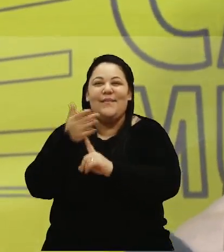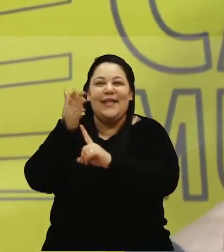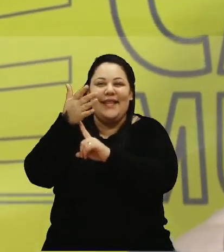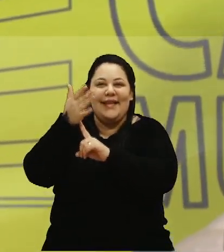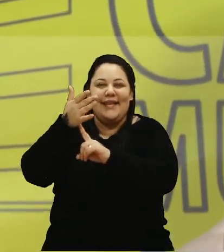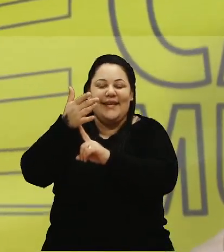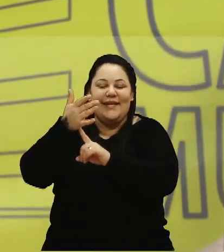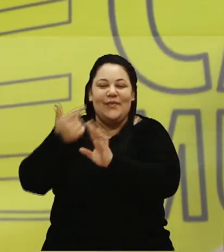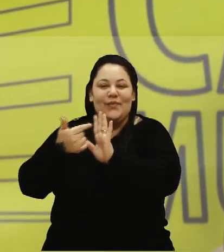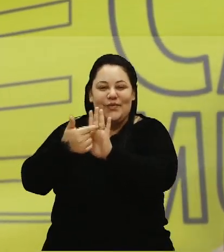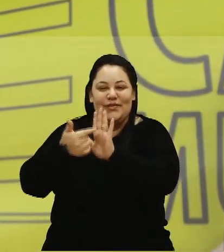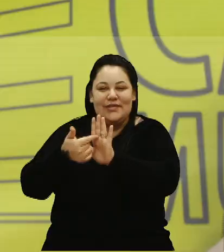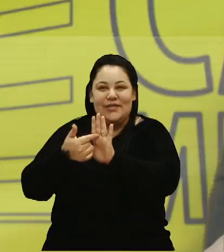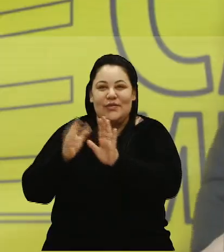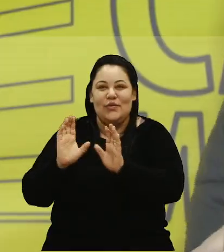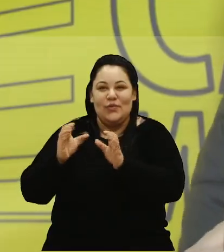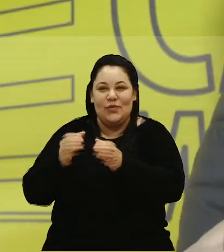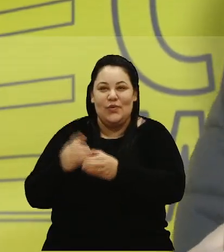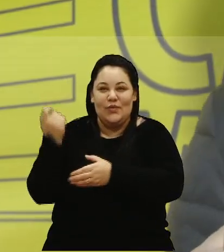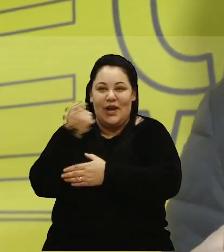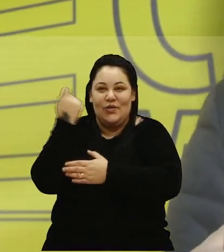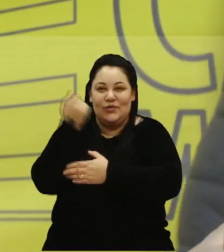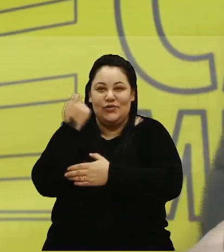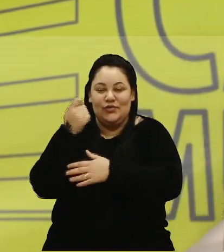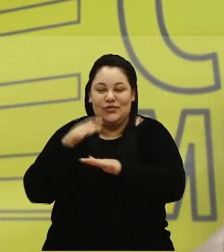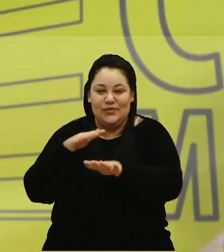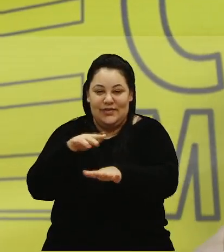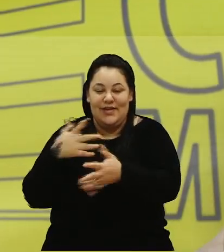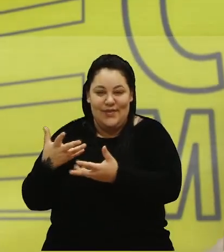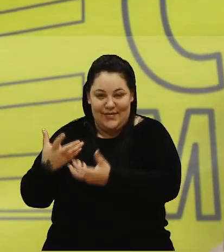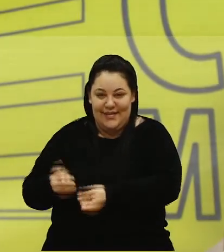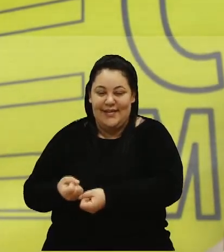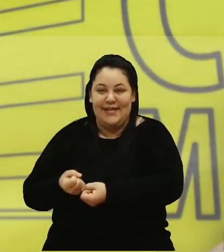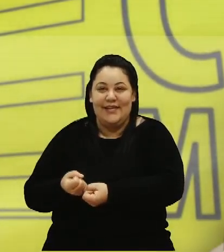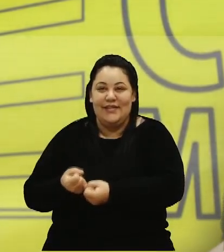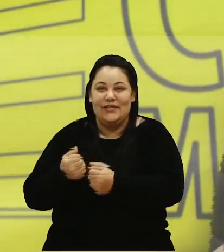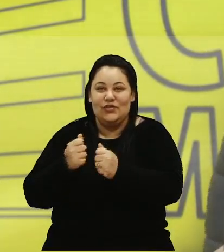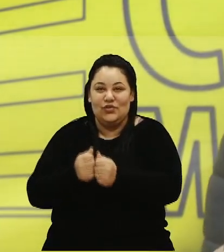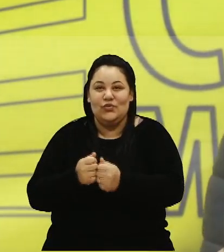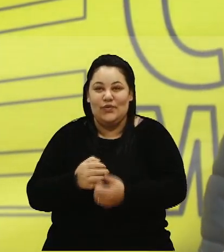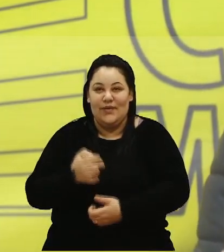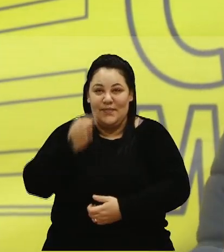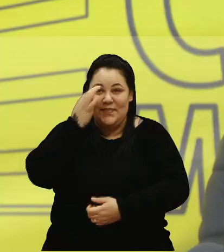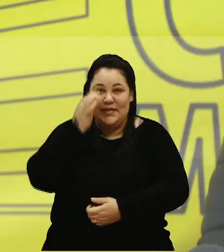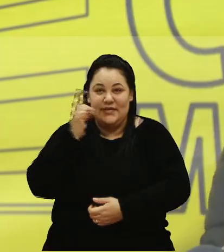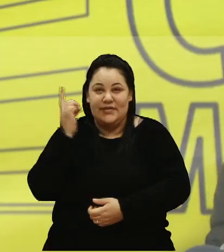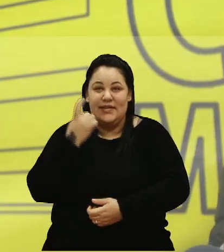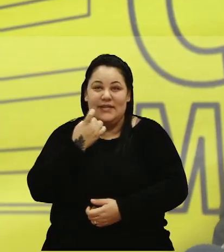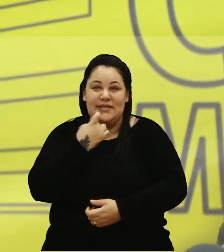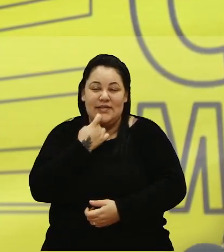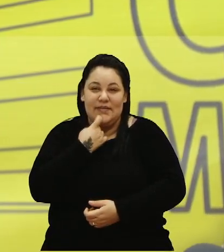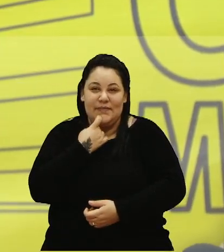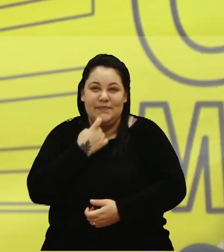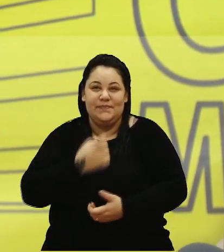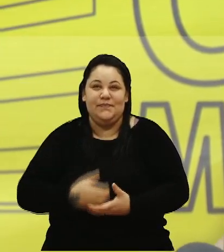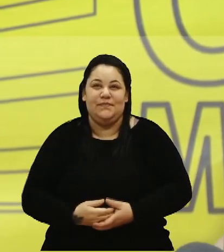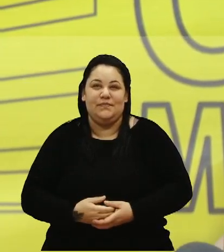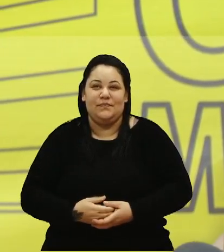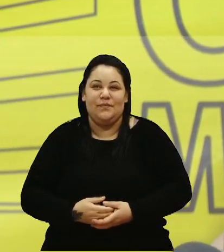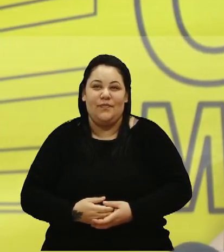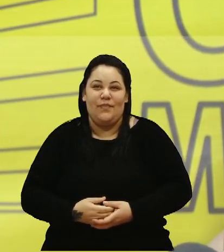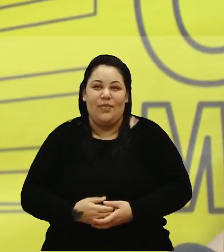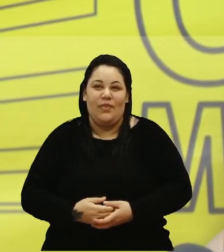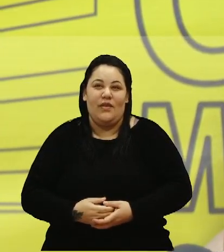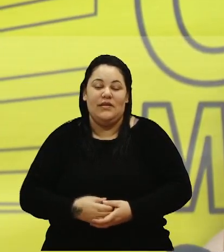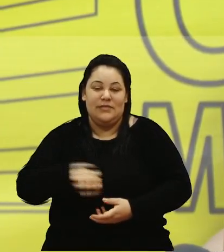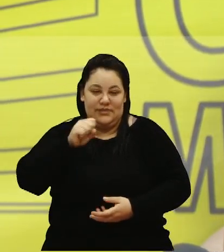a bandeira da Federação Gaúcha de Automobilismo, que eu ganhei, né, com a presença lá na sexta-feira. Sim,